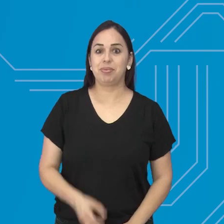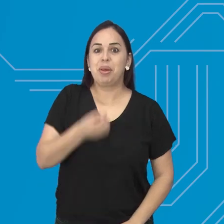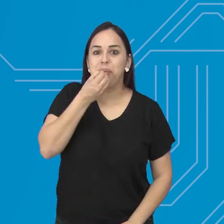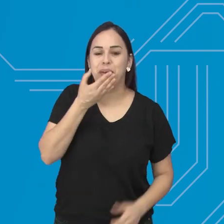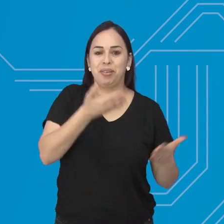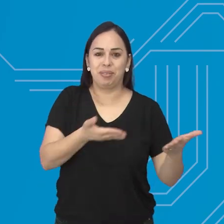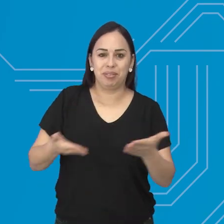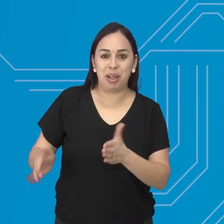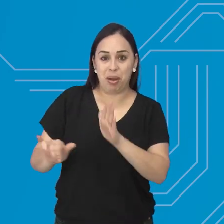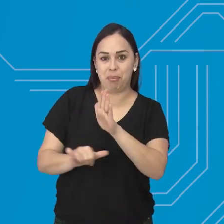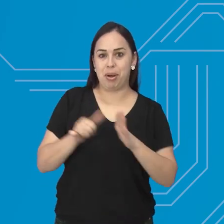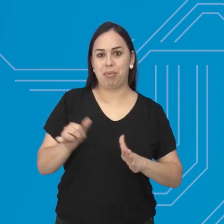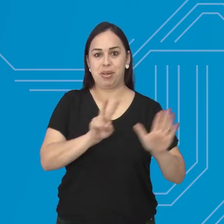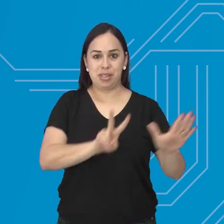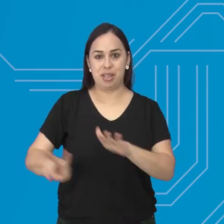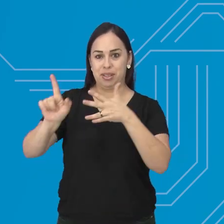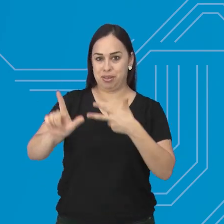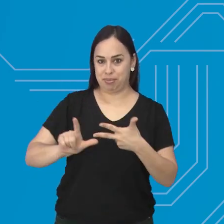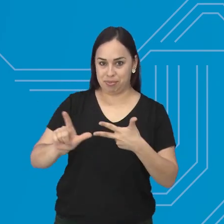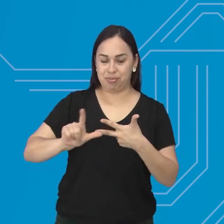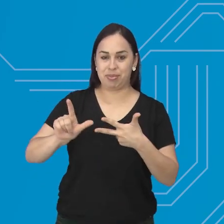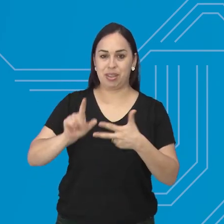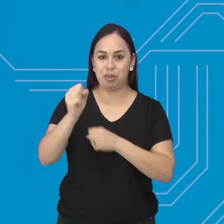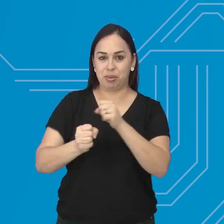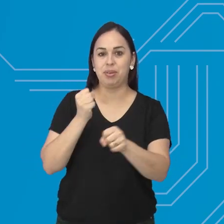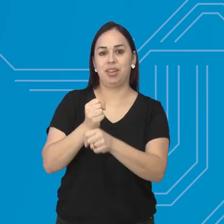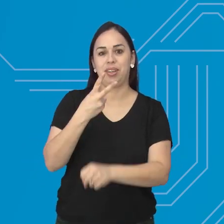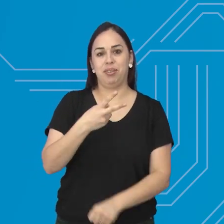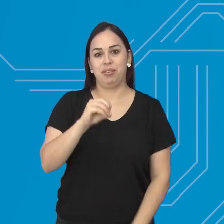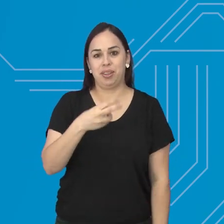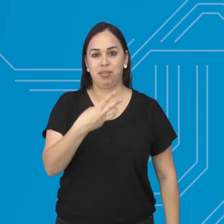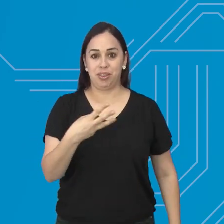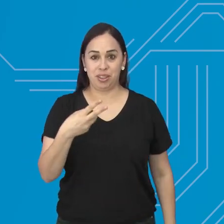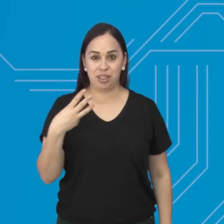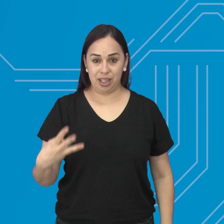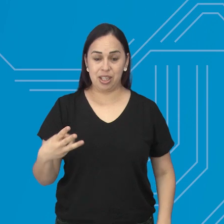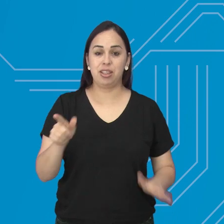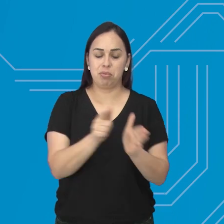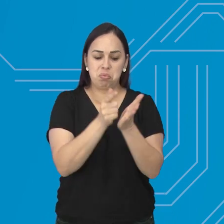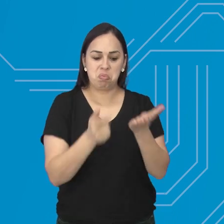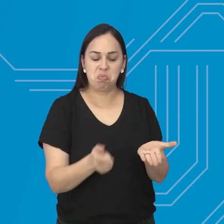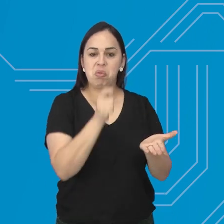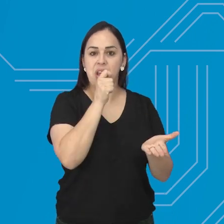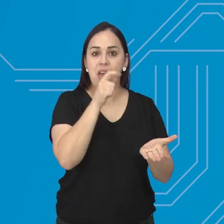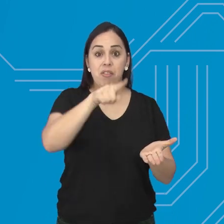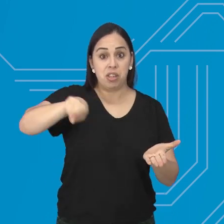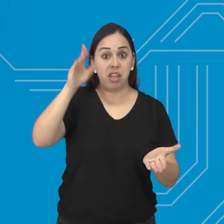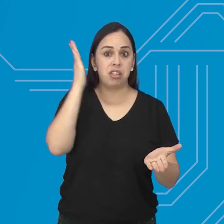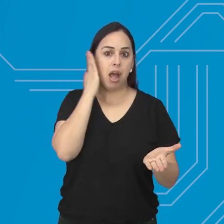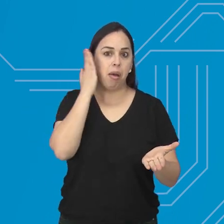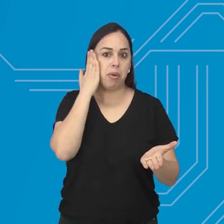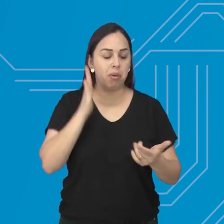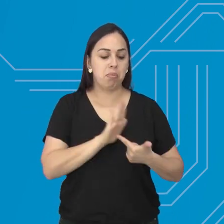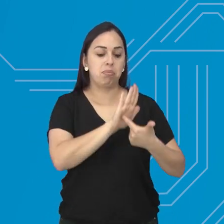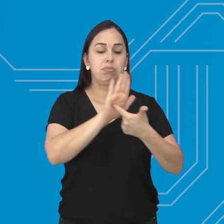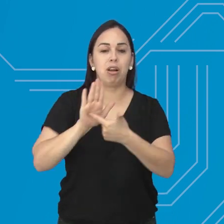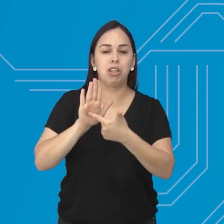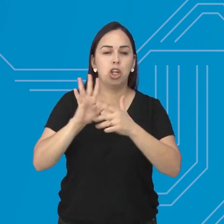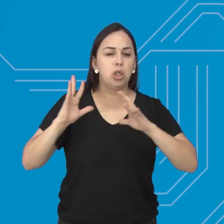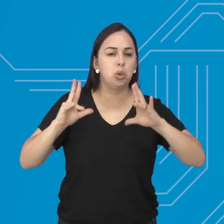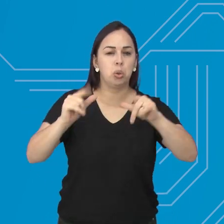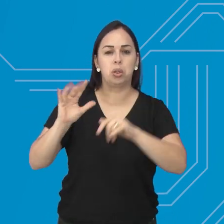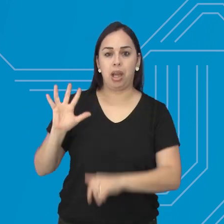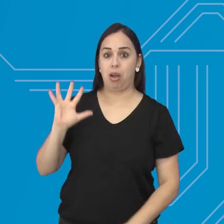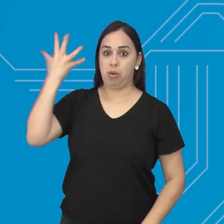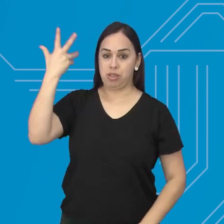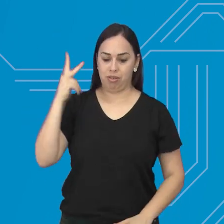Seja bem-vindo ao primeiro Semana Legislativa de 2023, nosso telejornal que você já sabe, te apresenta tudo o que rolou durante